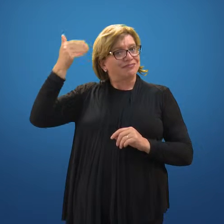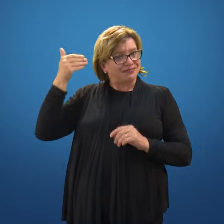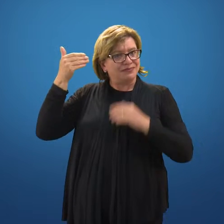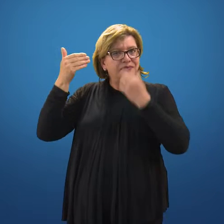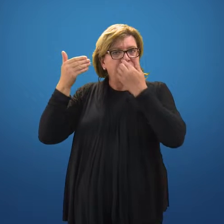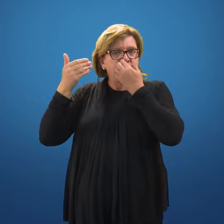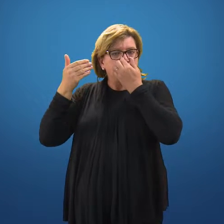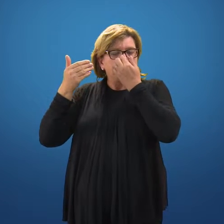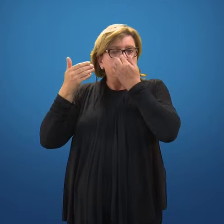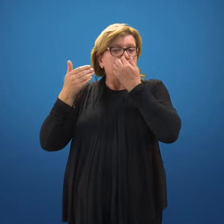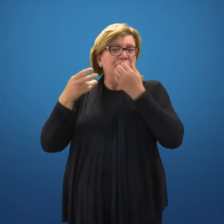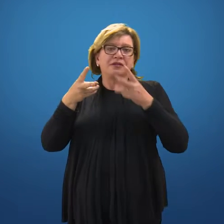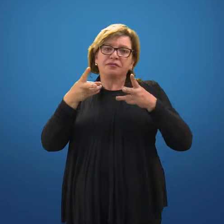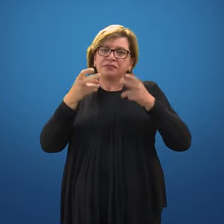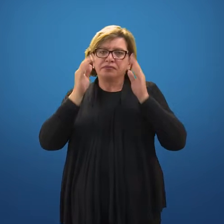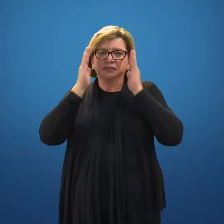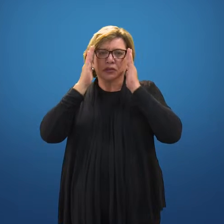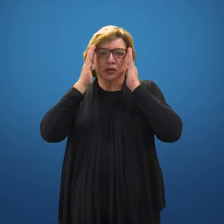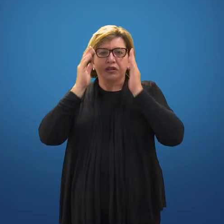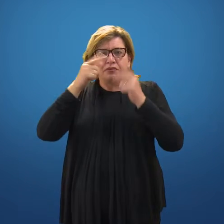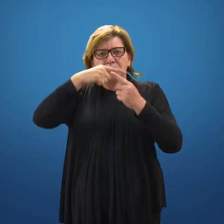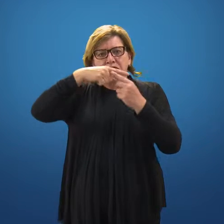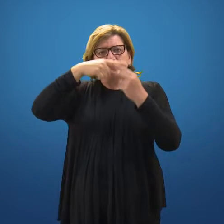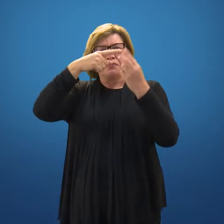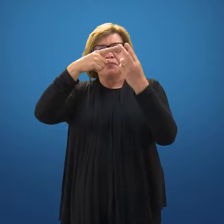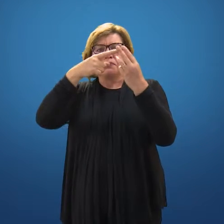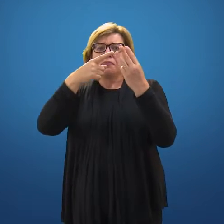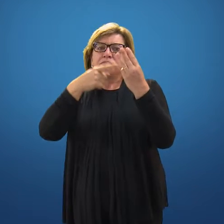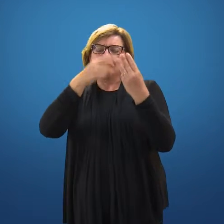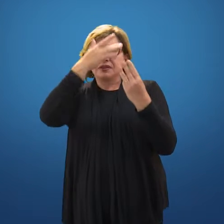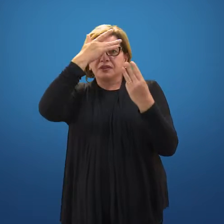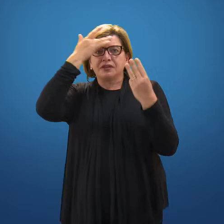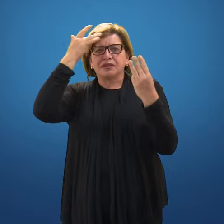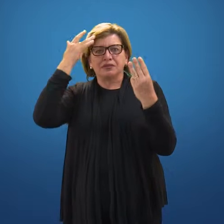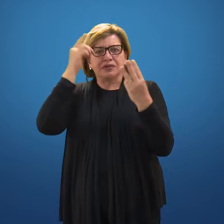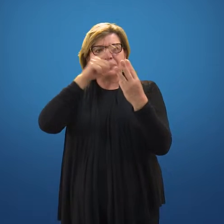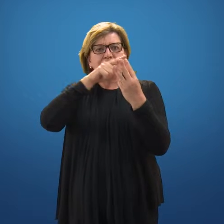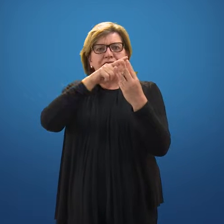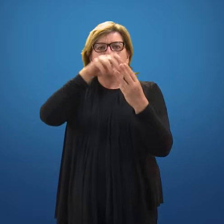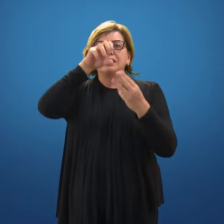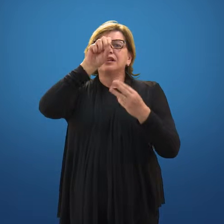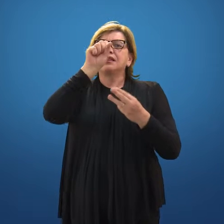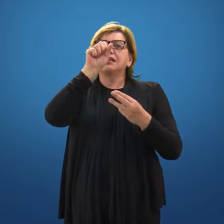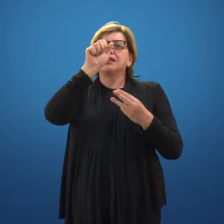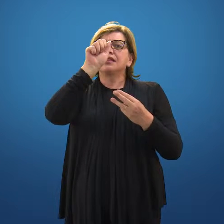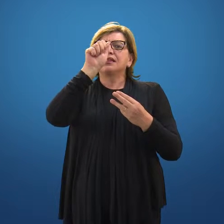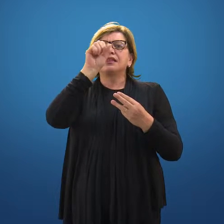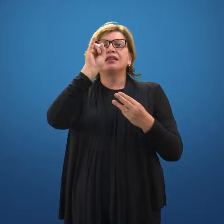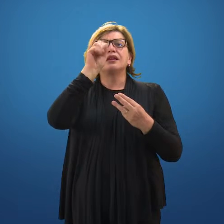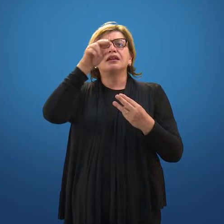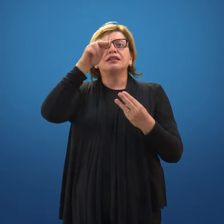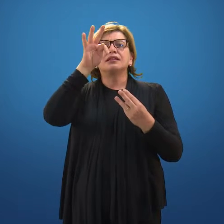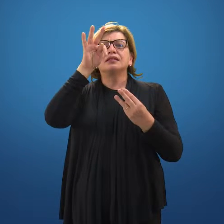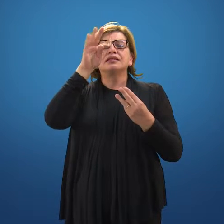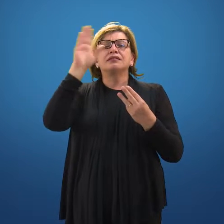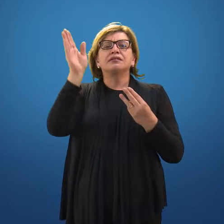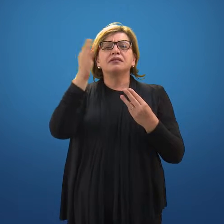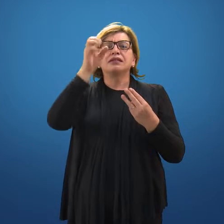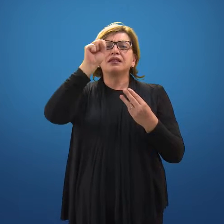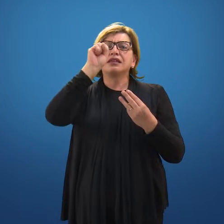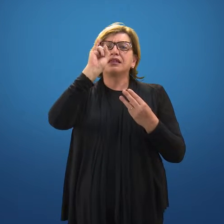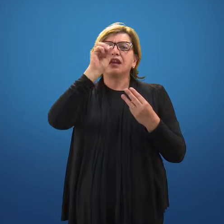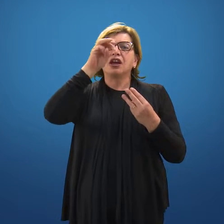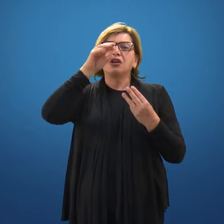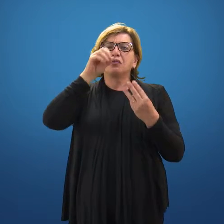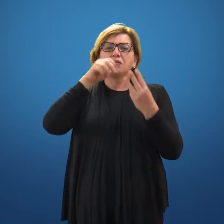Verificamos, dentre os pensadores, a gente vai destacar Saint-Simon, Auguste Comte e Karl Marx,